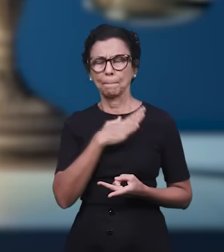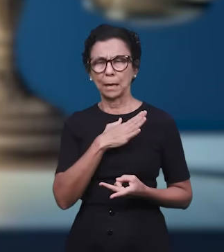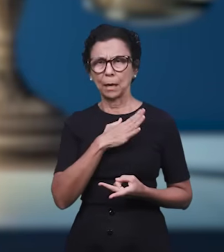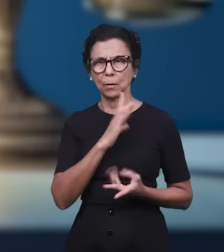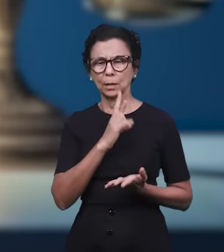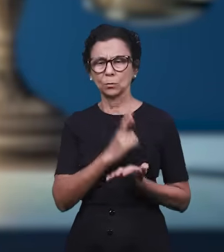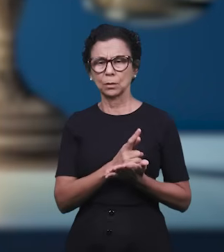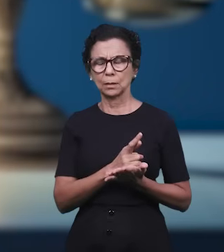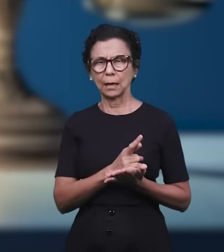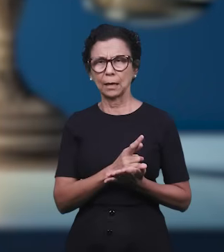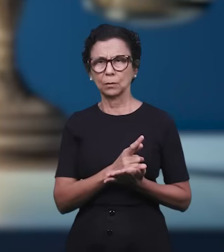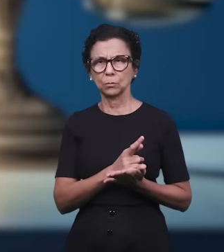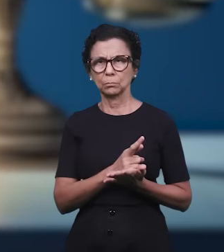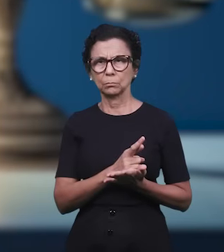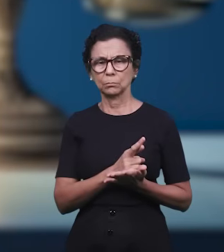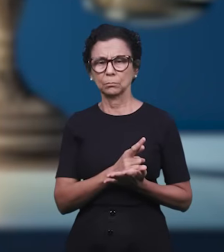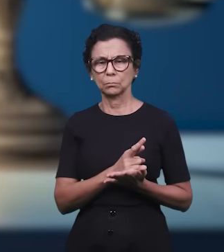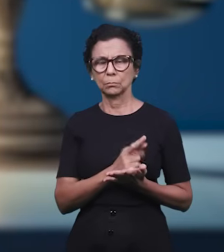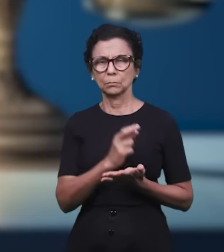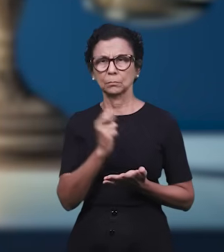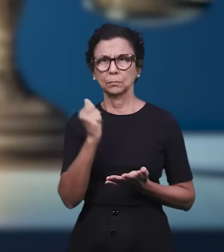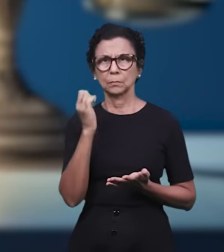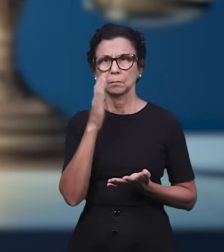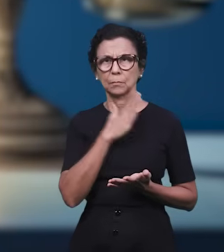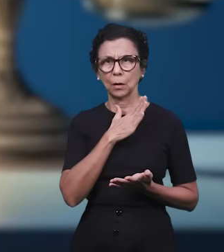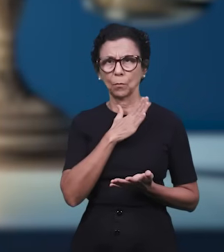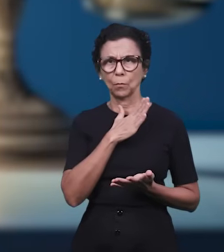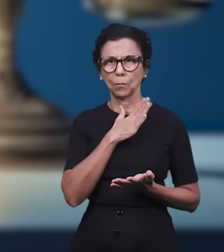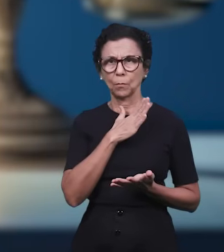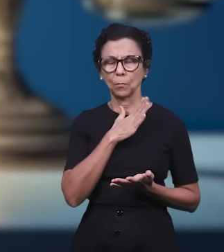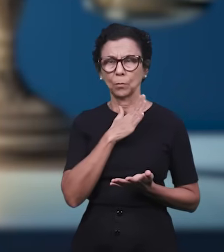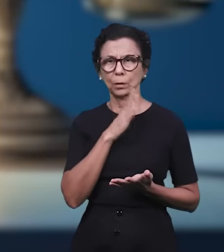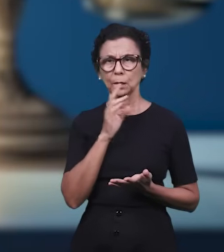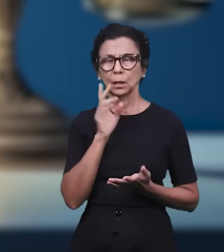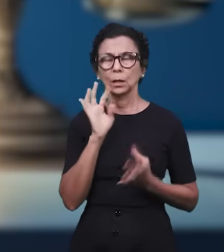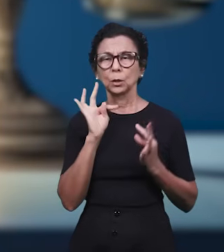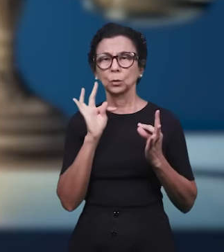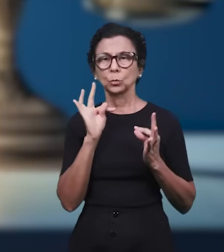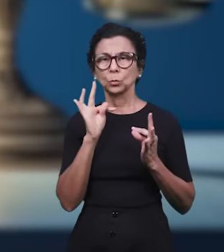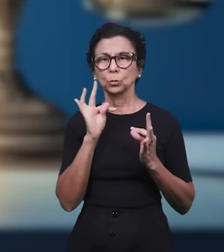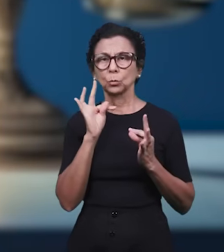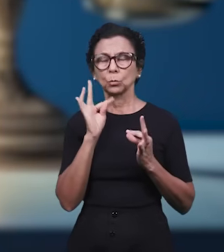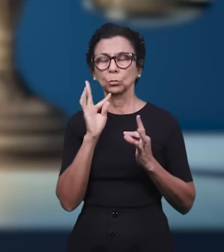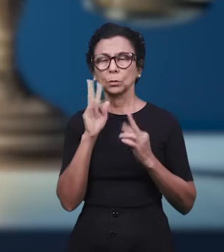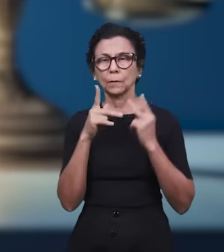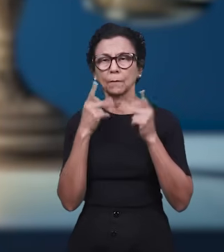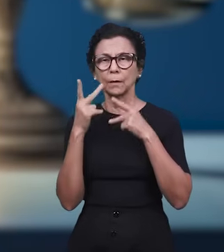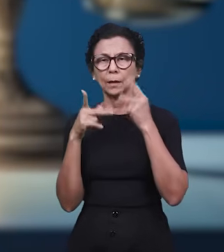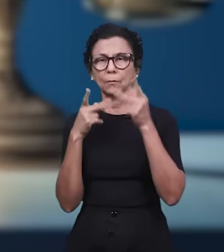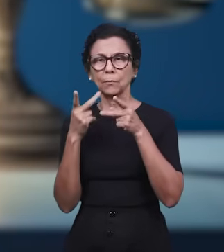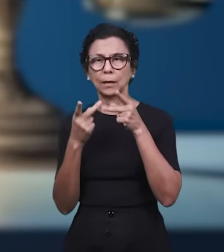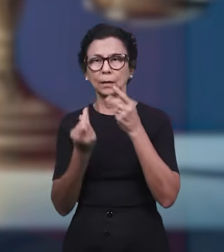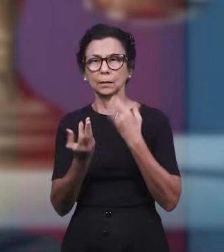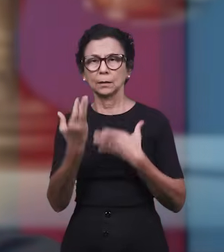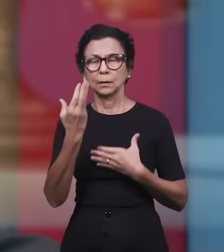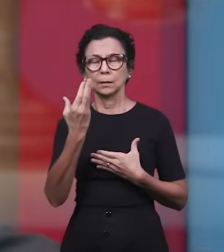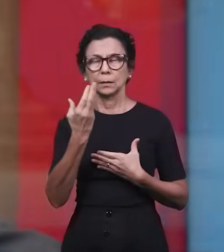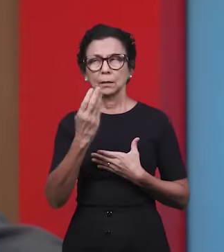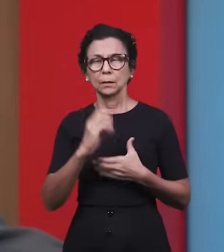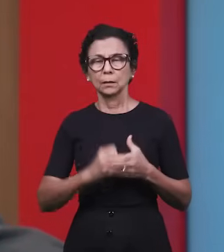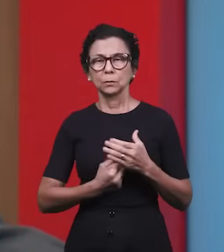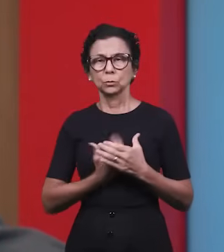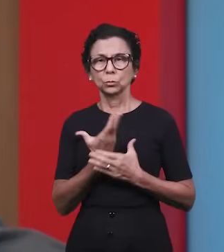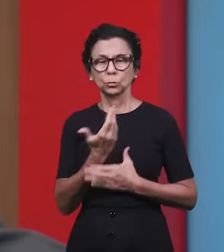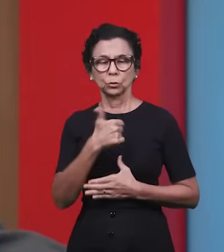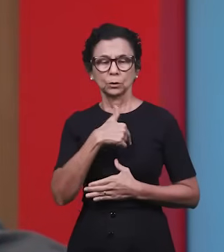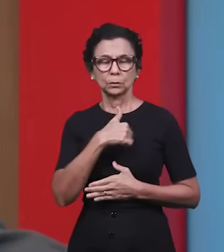da abundância do seu coração fala a boca. Então nós temos de ver que o diácono, ele se